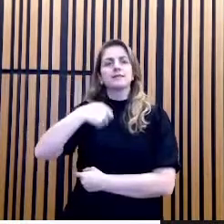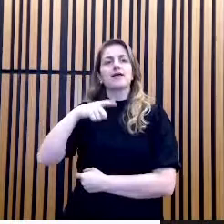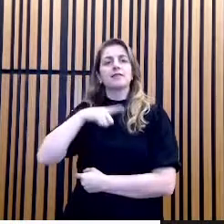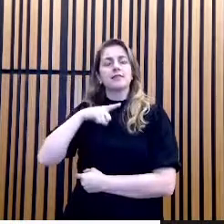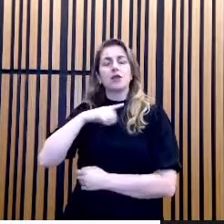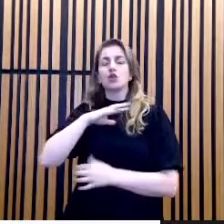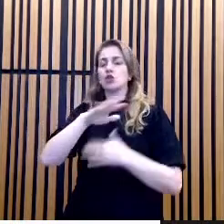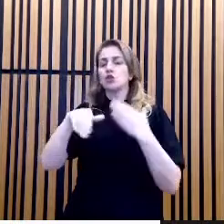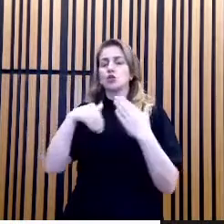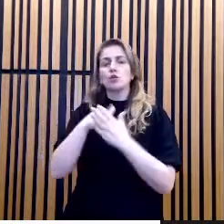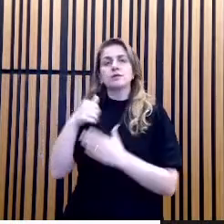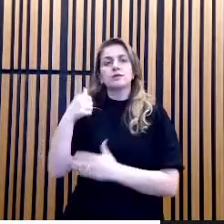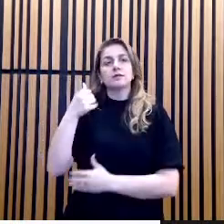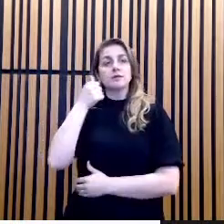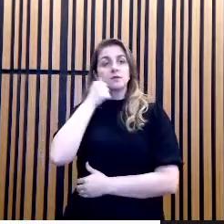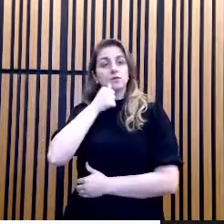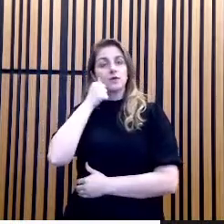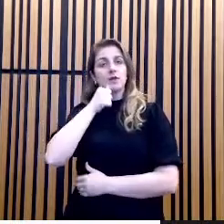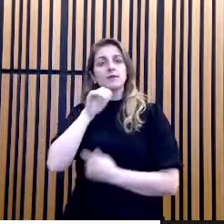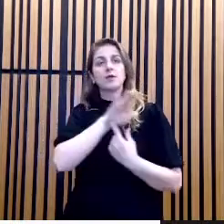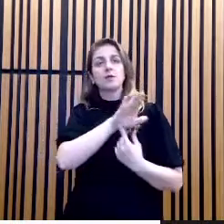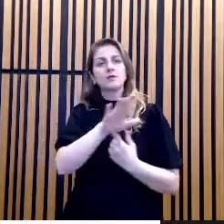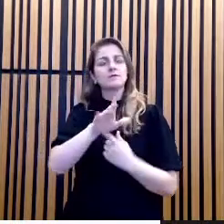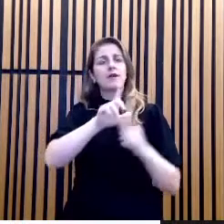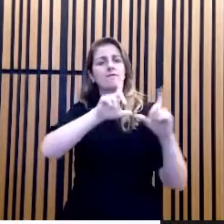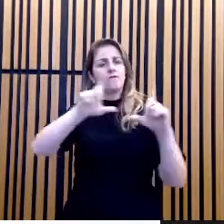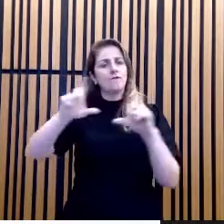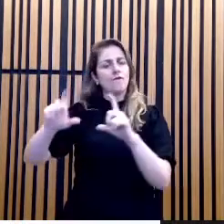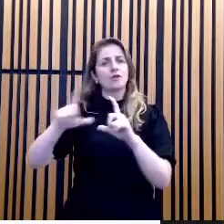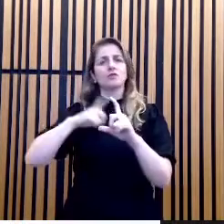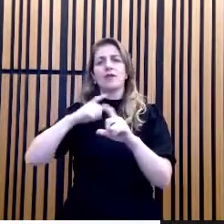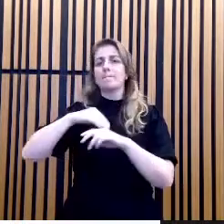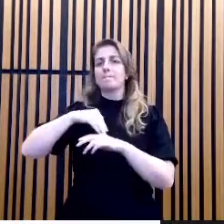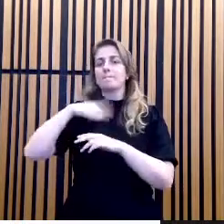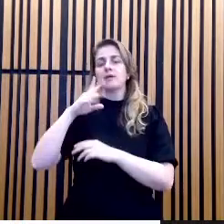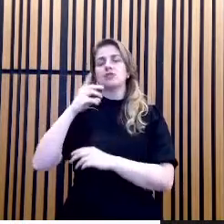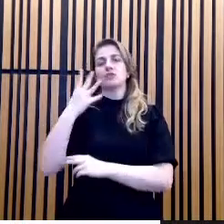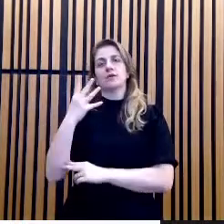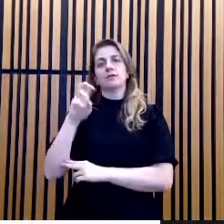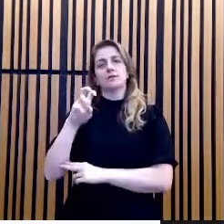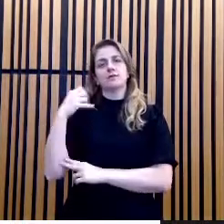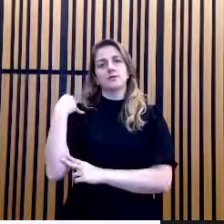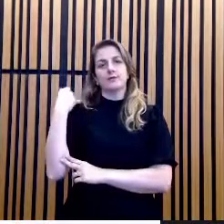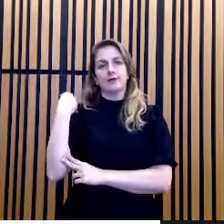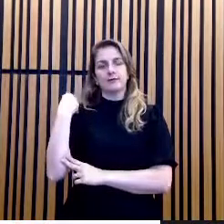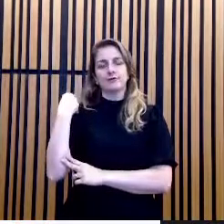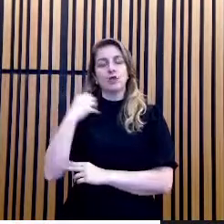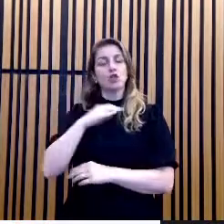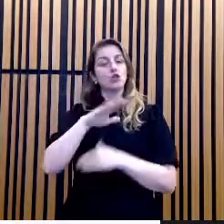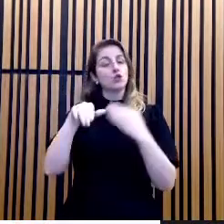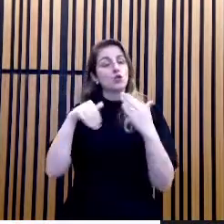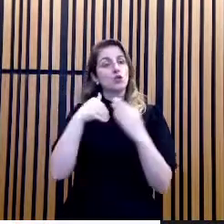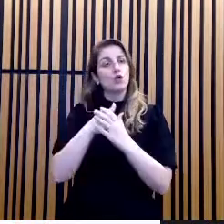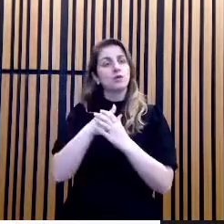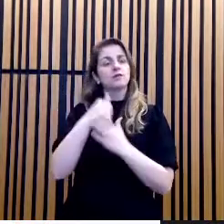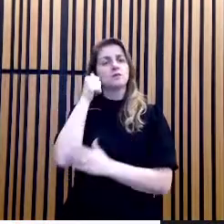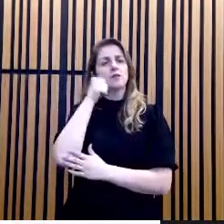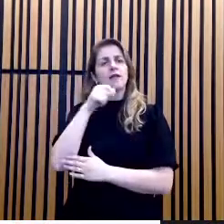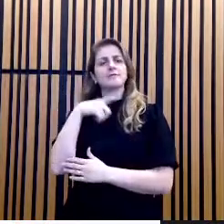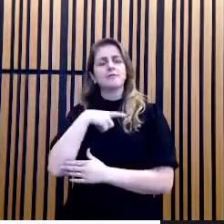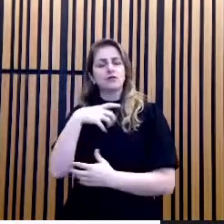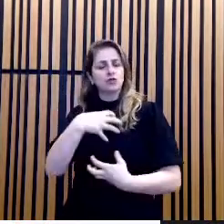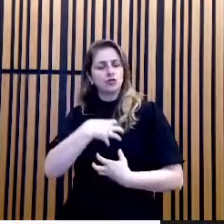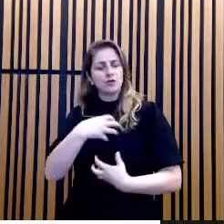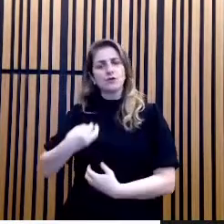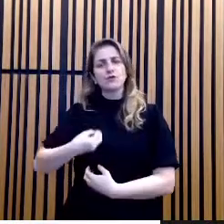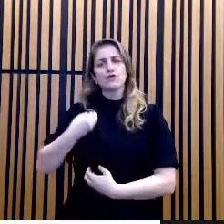as mulheres que eu vou mostrar daqui para frente, em imagens, todas têm mais de 45 anos. E todas elas têm um estilo de